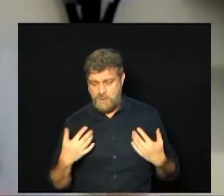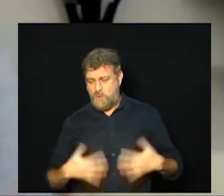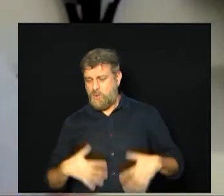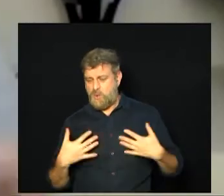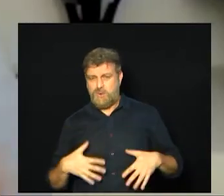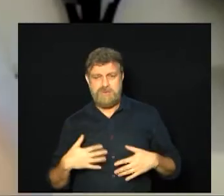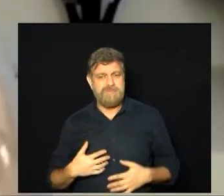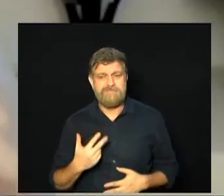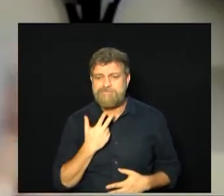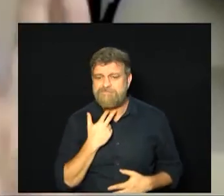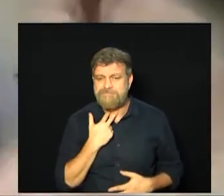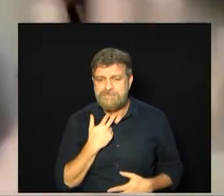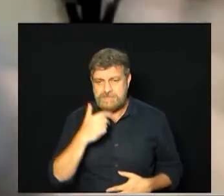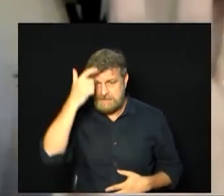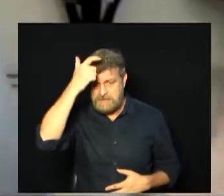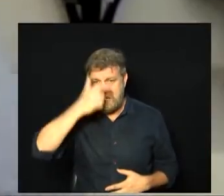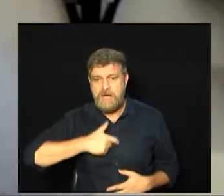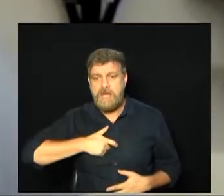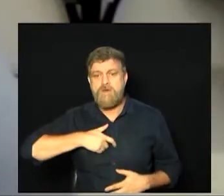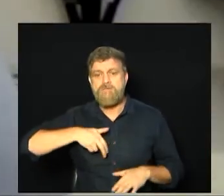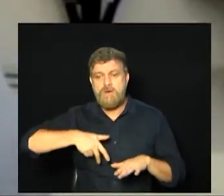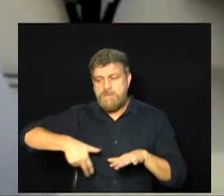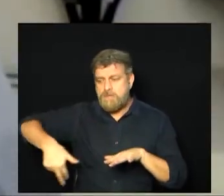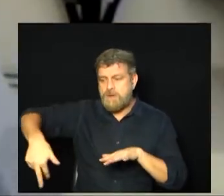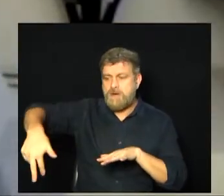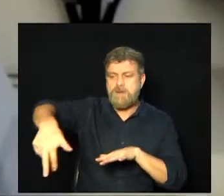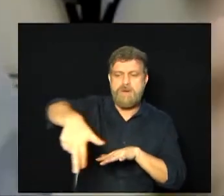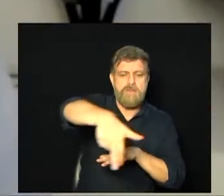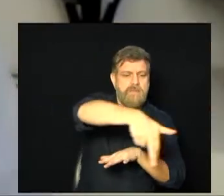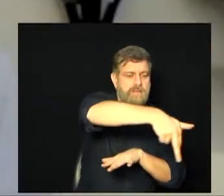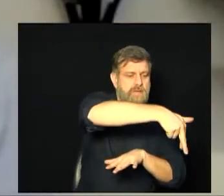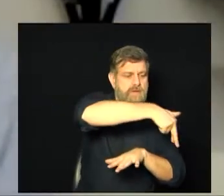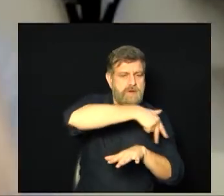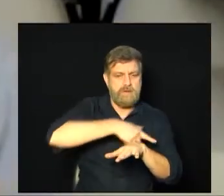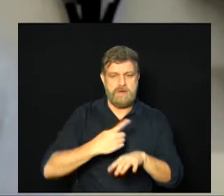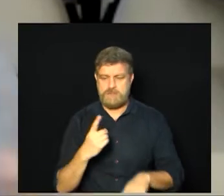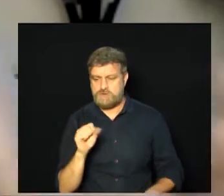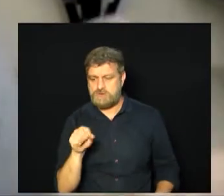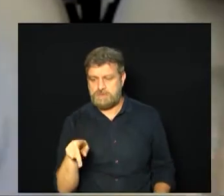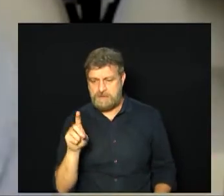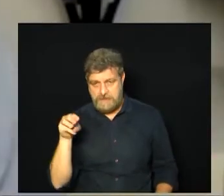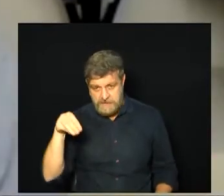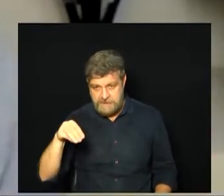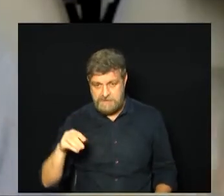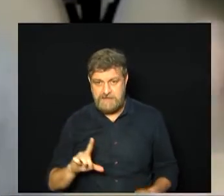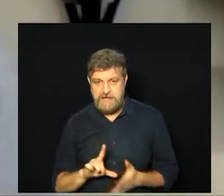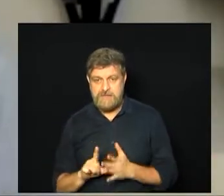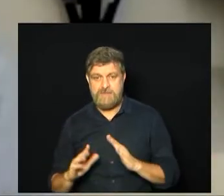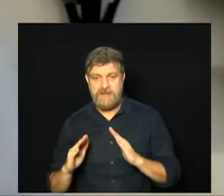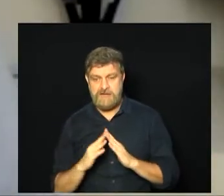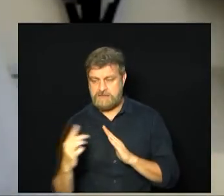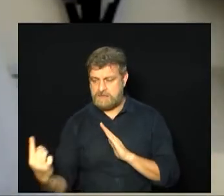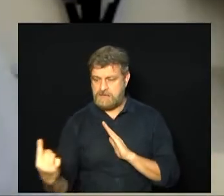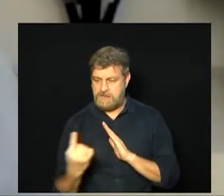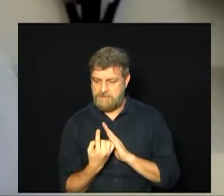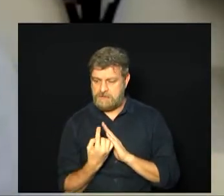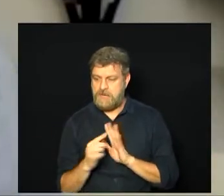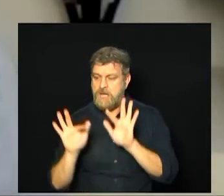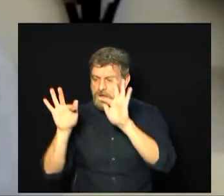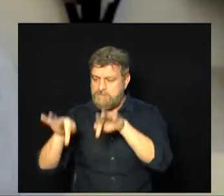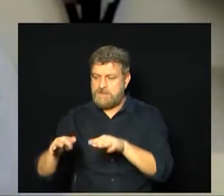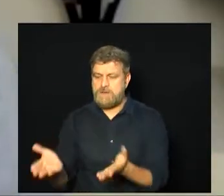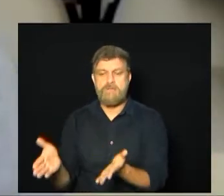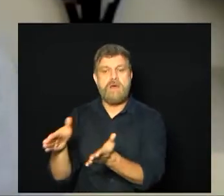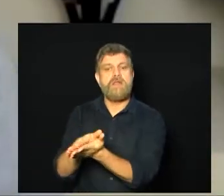sem lugar. Eu peguei e falei, eu vou dar os 18 quilômetros andando. E fui andando. E quando cheguei em casa, falei, isso é o meu capítulo final, porque